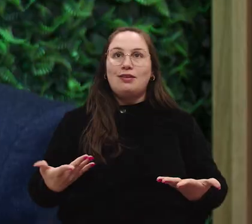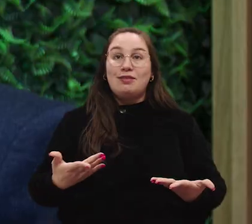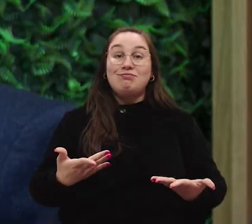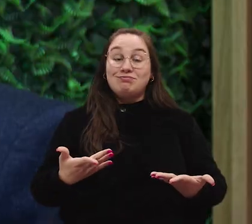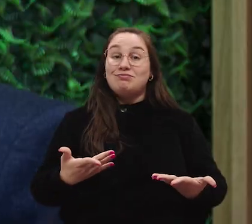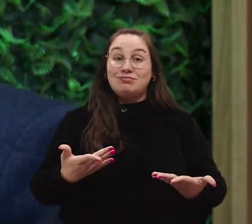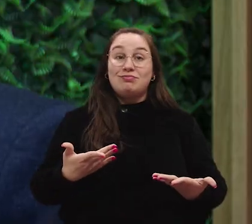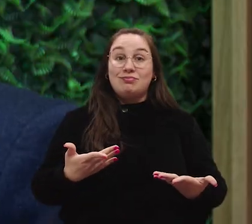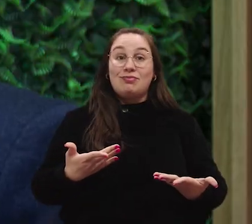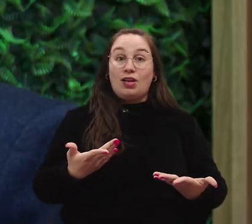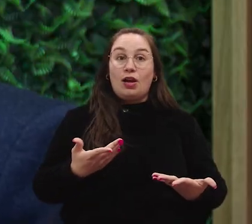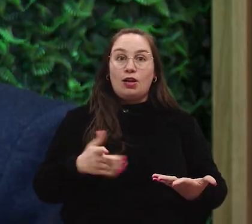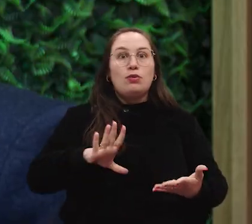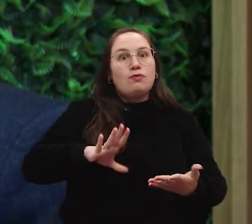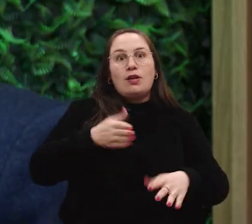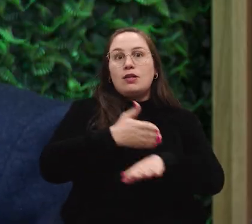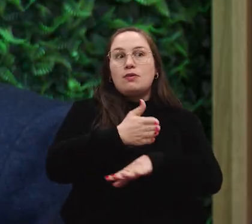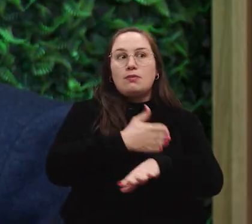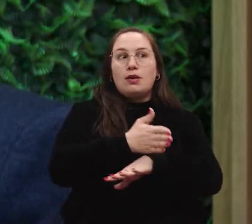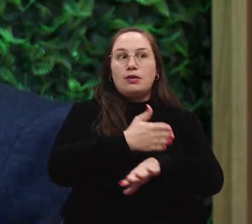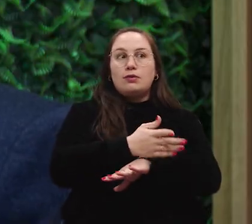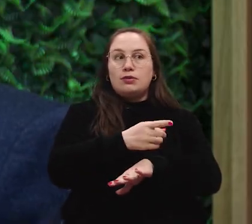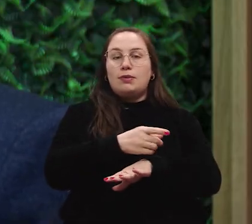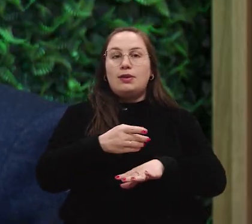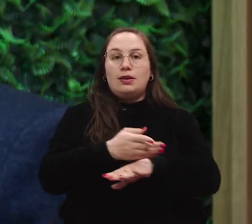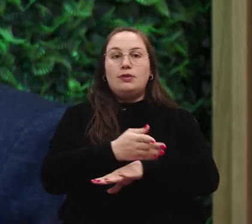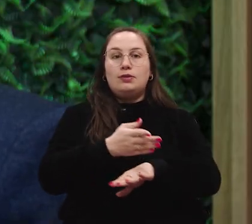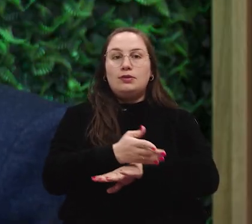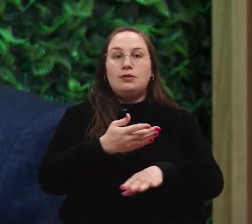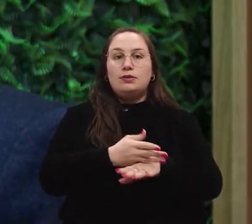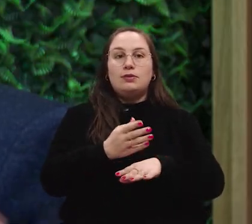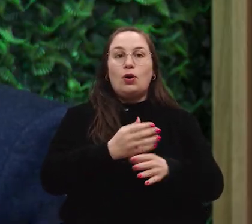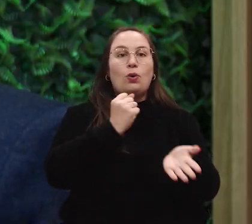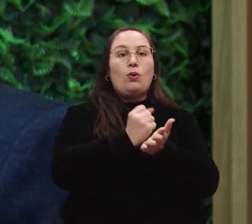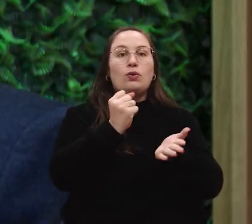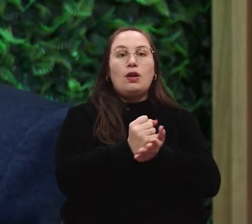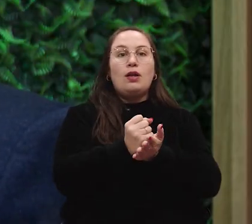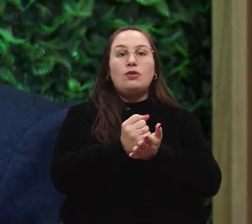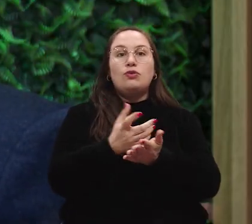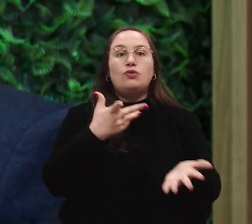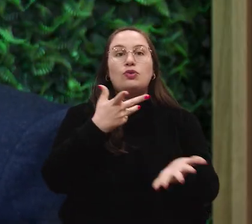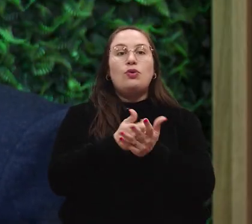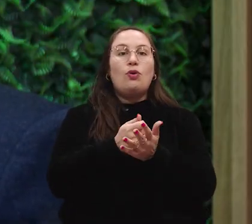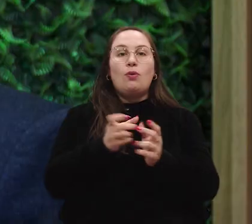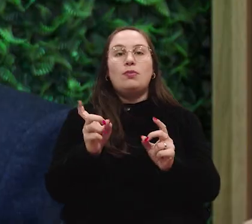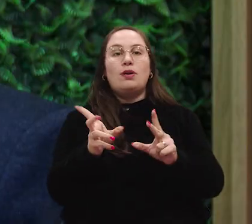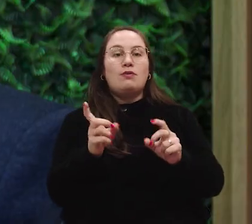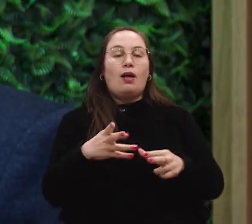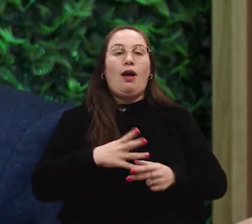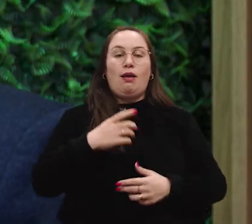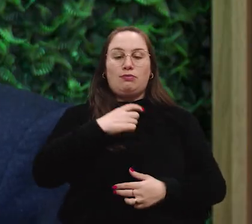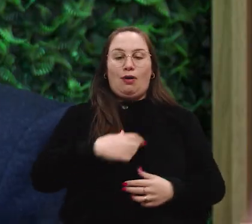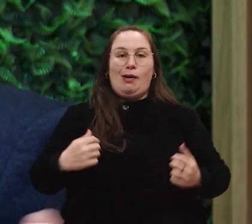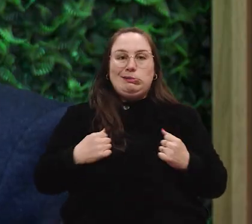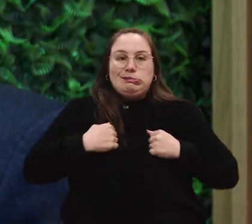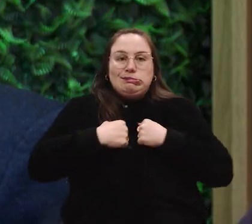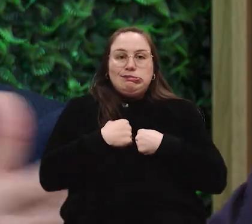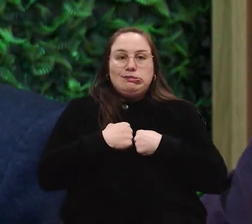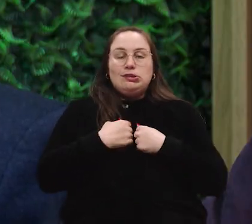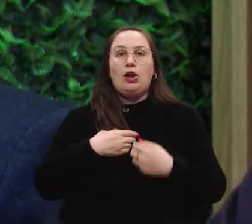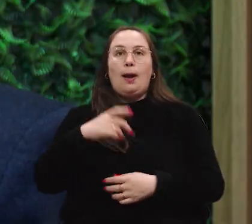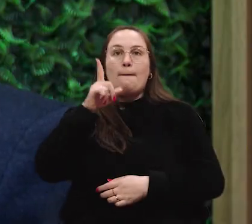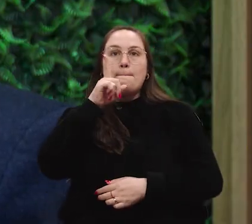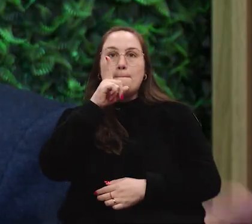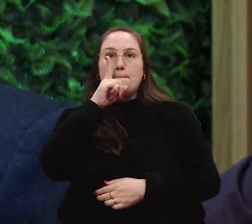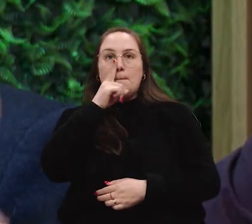daí isso faz parte do contrato de compra e venda. Hoje já tem essa gravata, eu não gostei, a camisa ficou apertada. Isso acontece